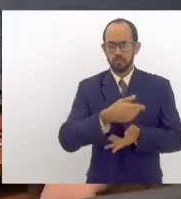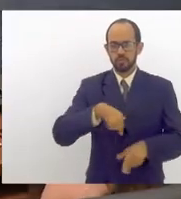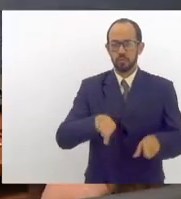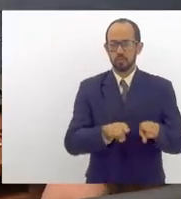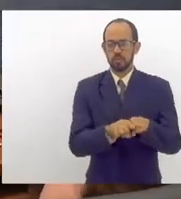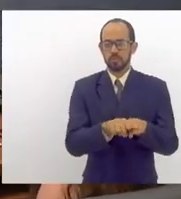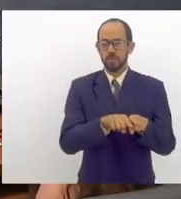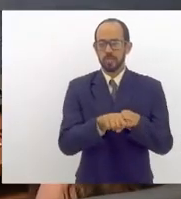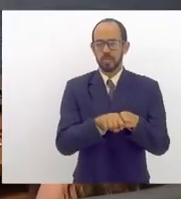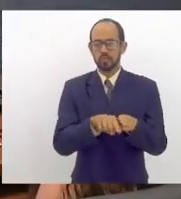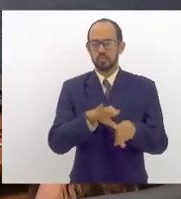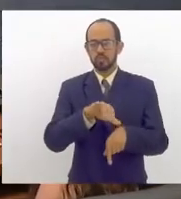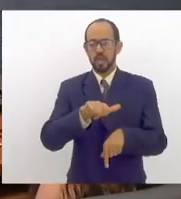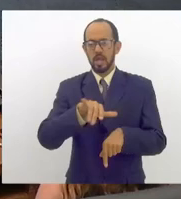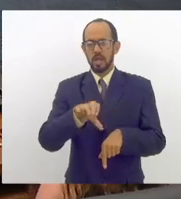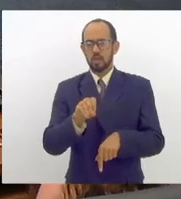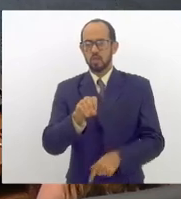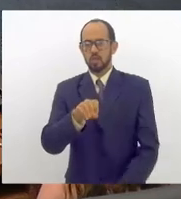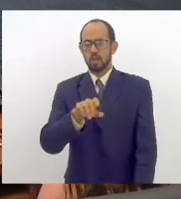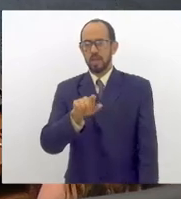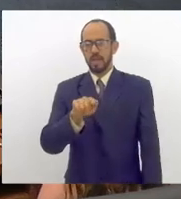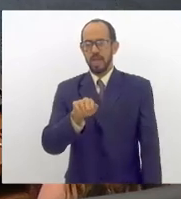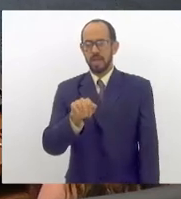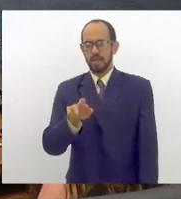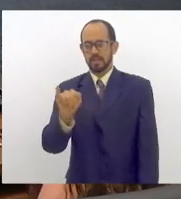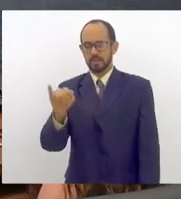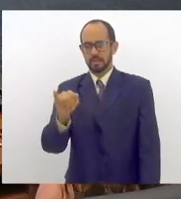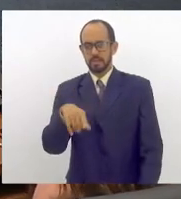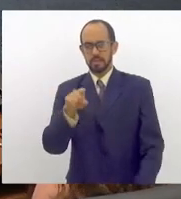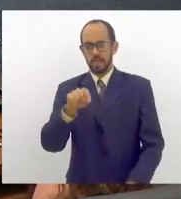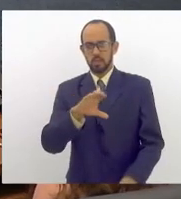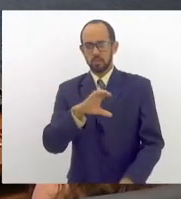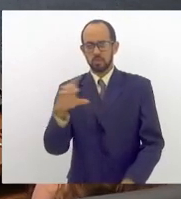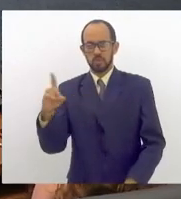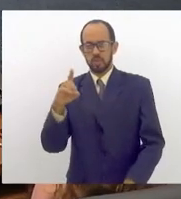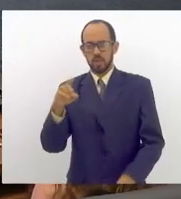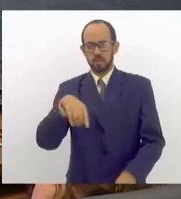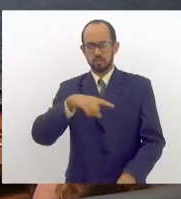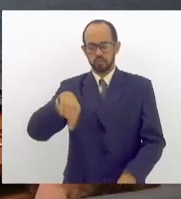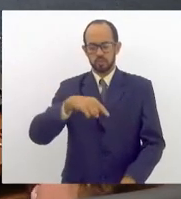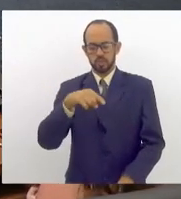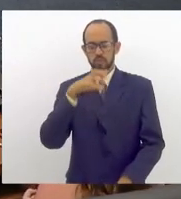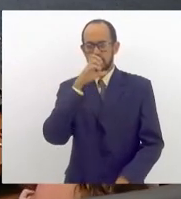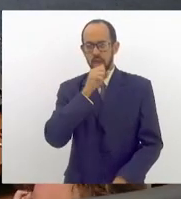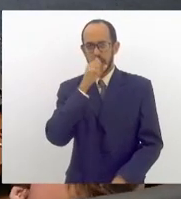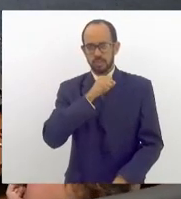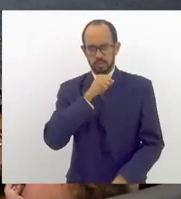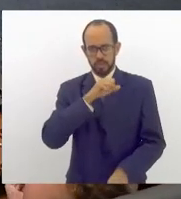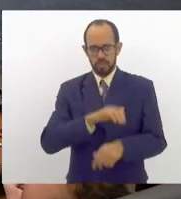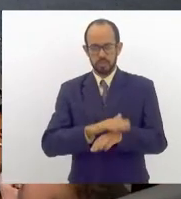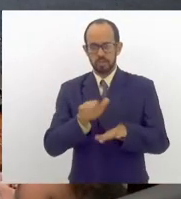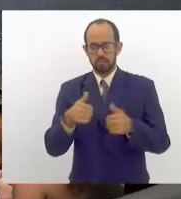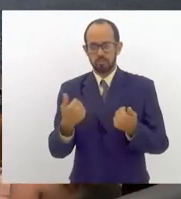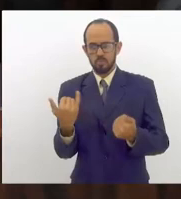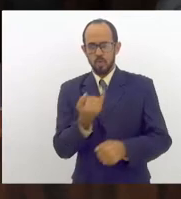companheiro Célio gari que é um dos coordenadores do círculo laranja e é importante a gente ouvir a gente teve presente na luta da